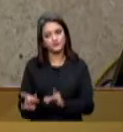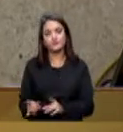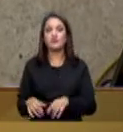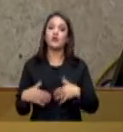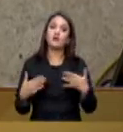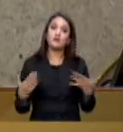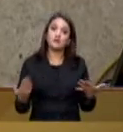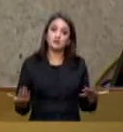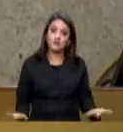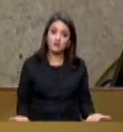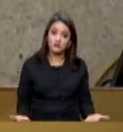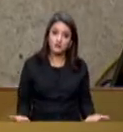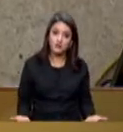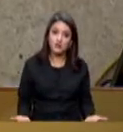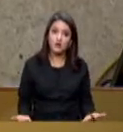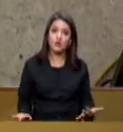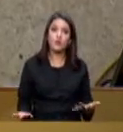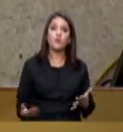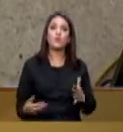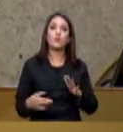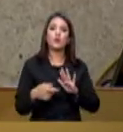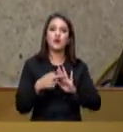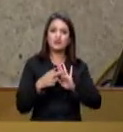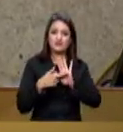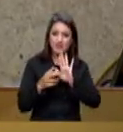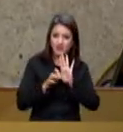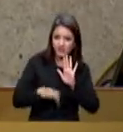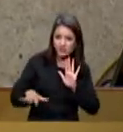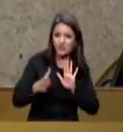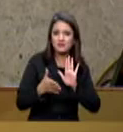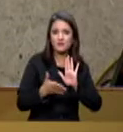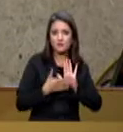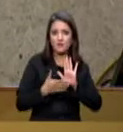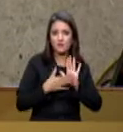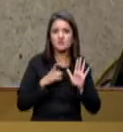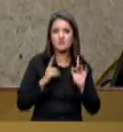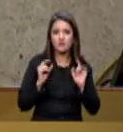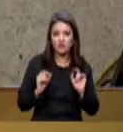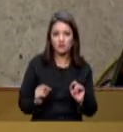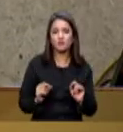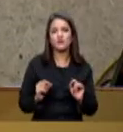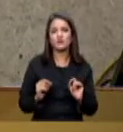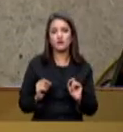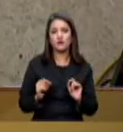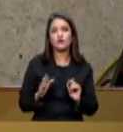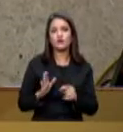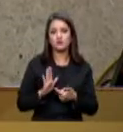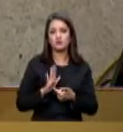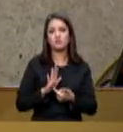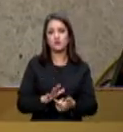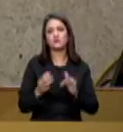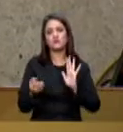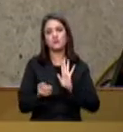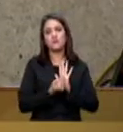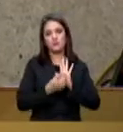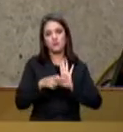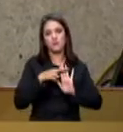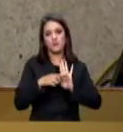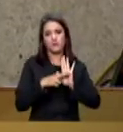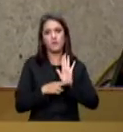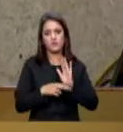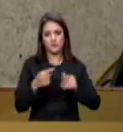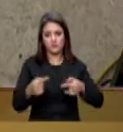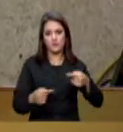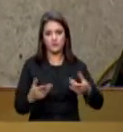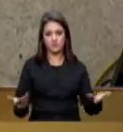Não obstante, as linhas gerais da proposta presidencial anterior estão refletidas no marco regulatório em